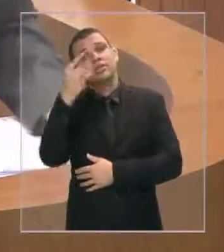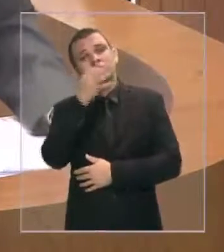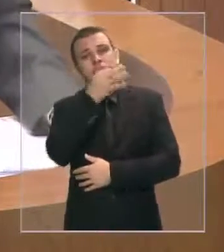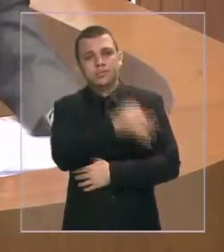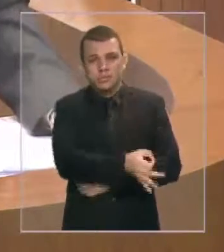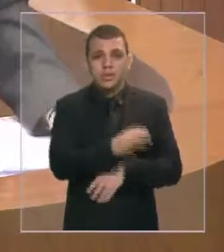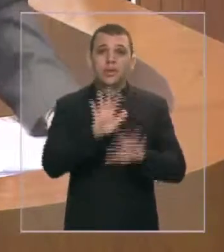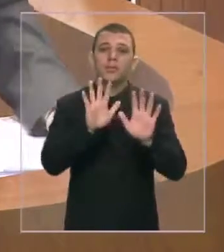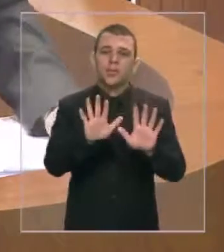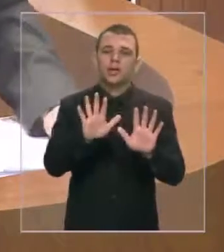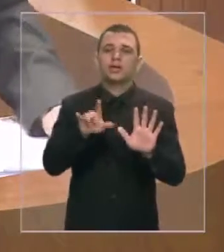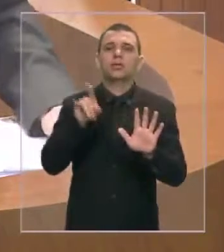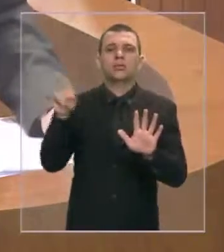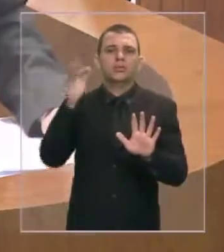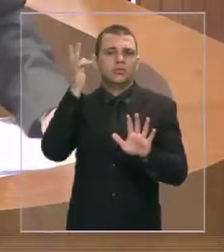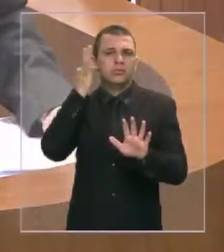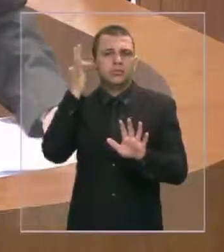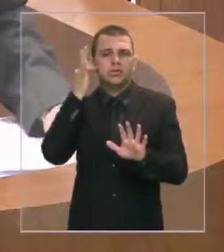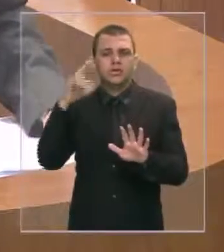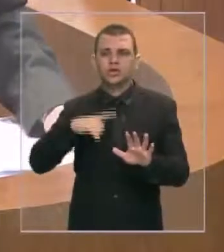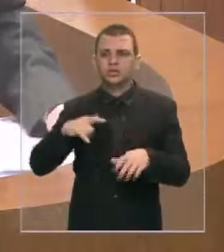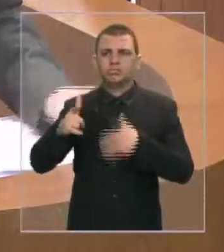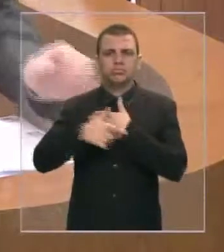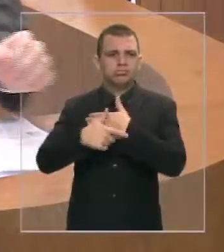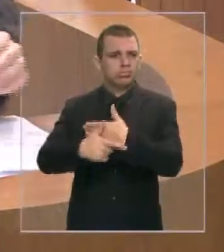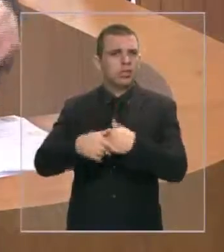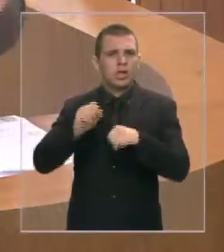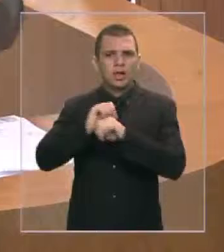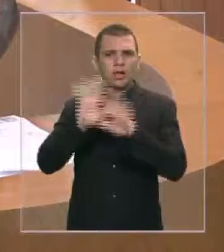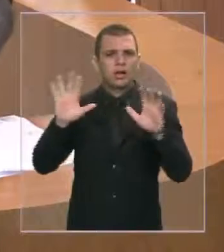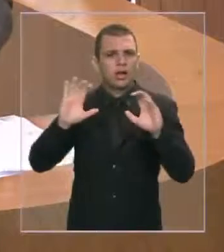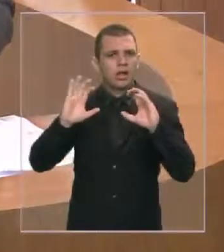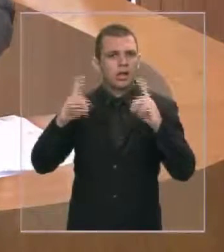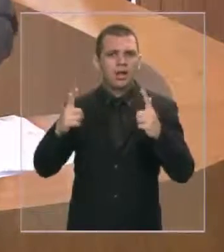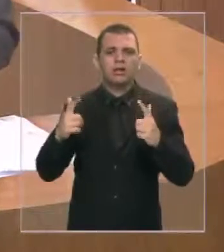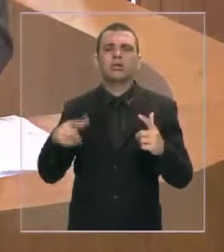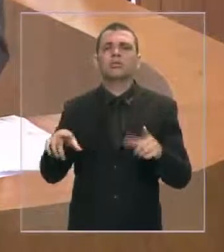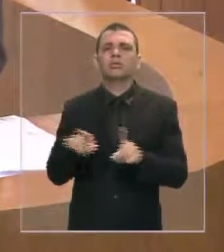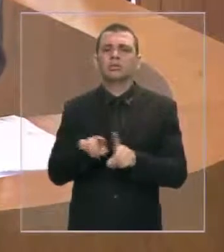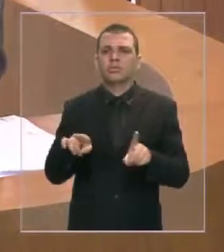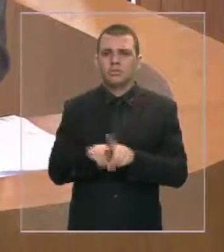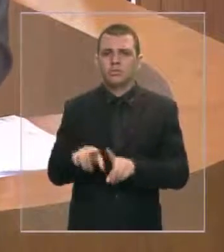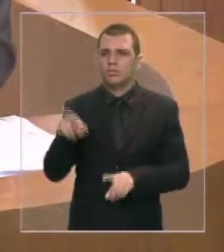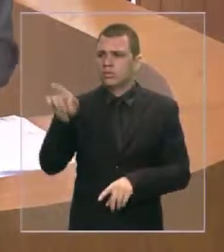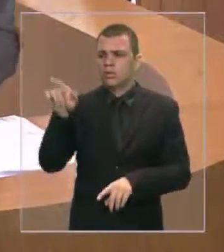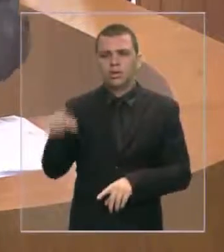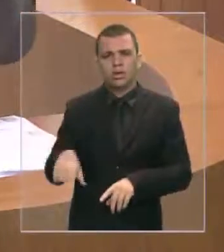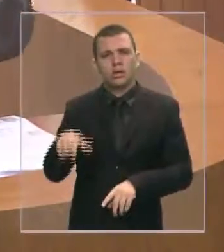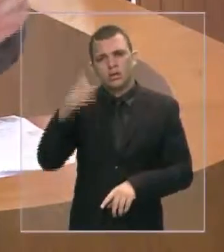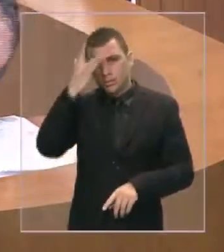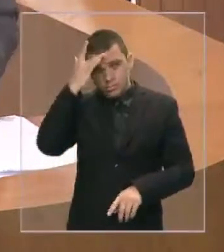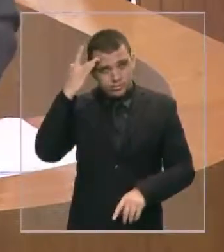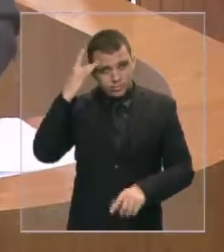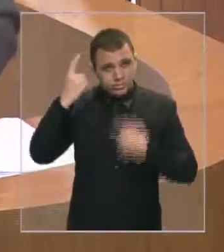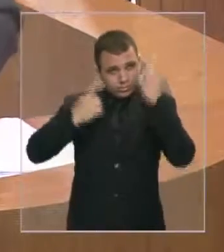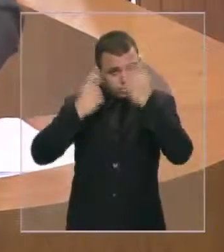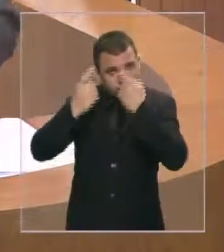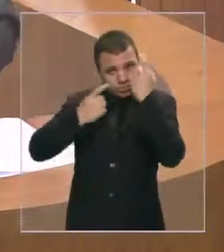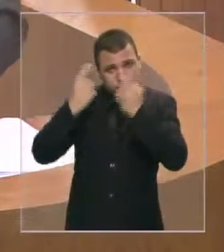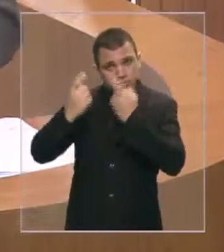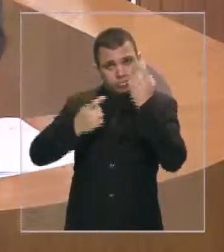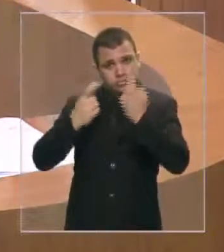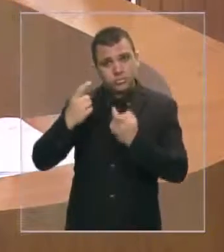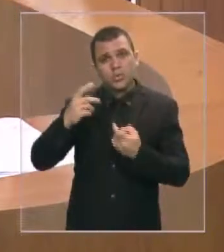tem tido uma posição muito clara, uma posição de quem se preocupa com a história do país,